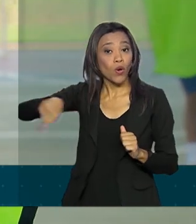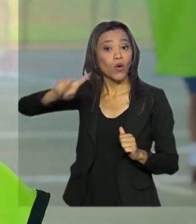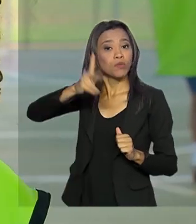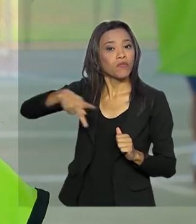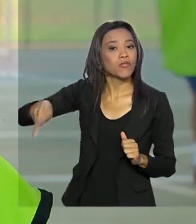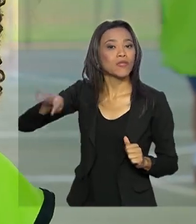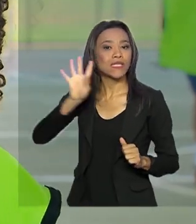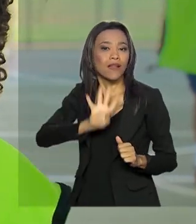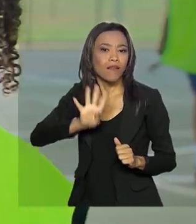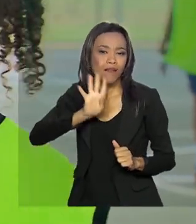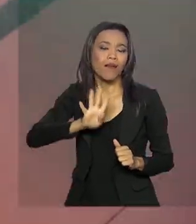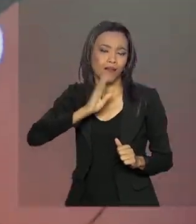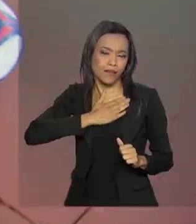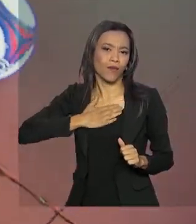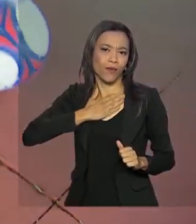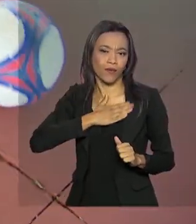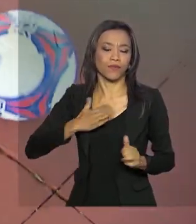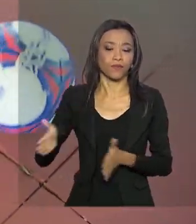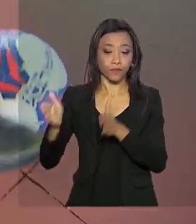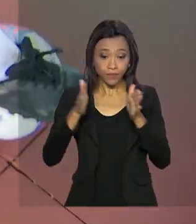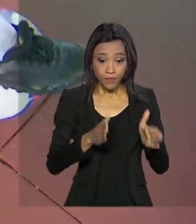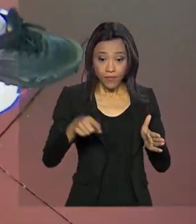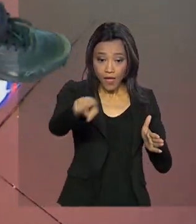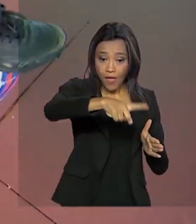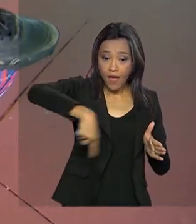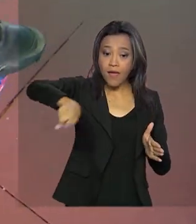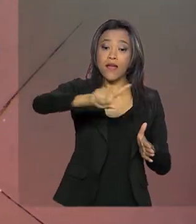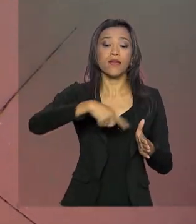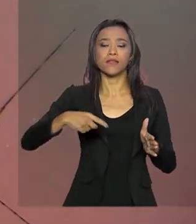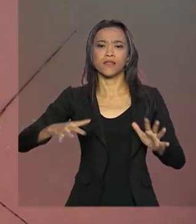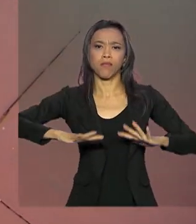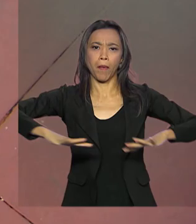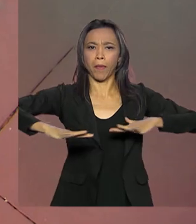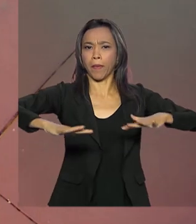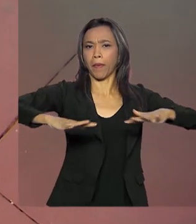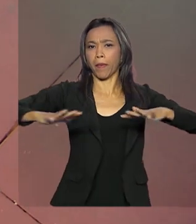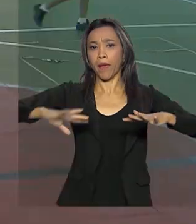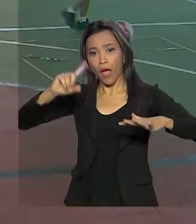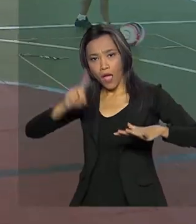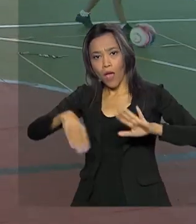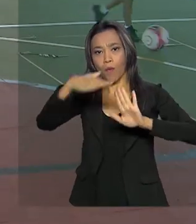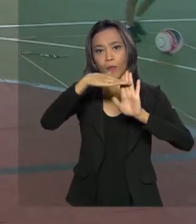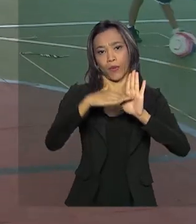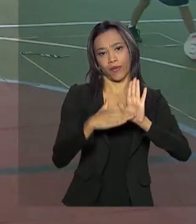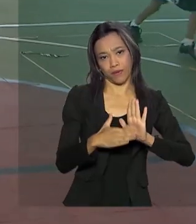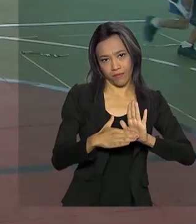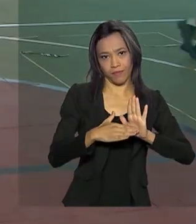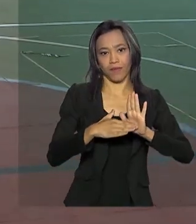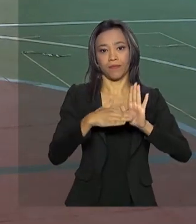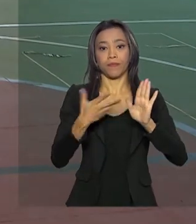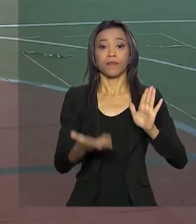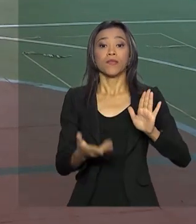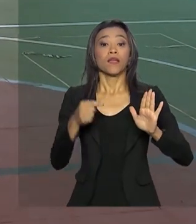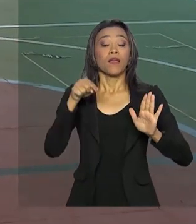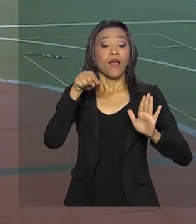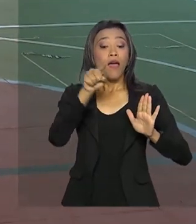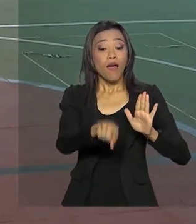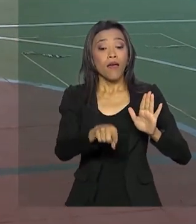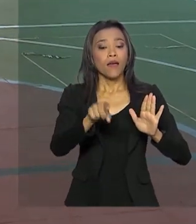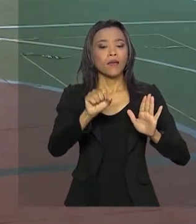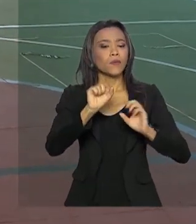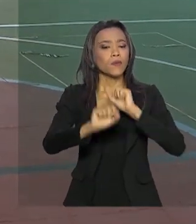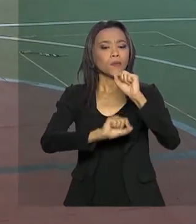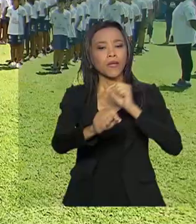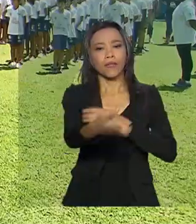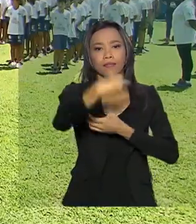legais também é o ganso as atividades fazem parte do programa forças no esporte o profesp por ser realizada em uma